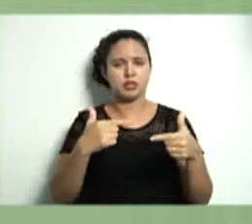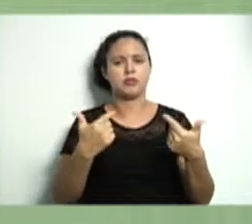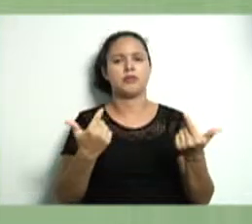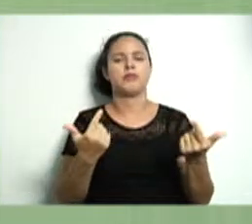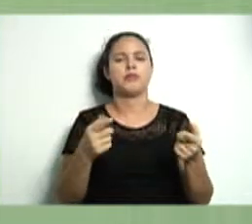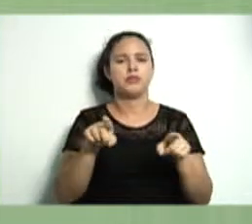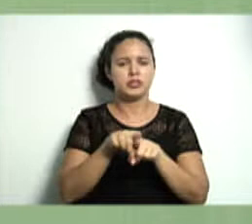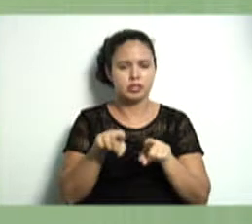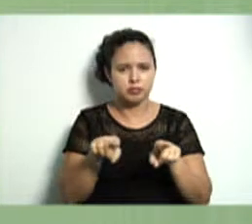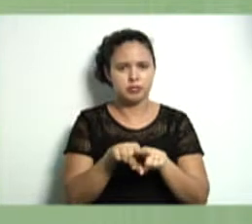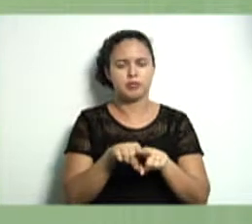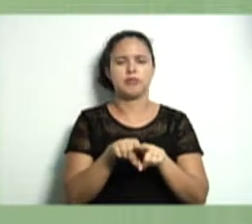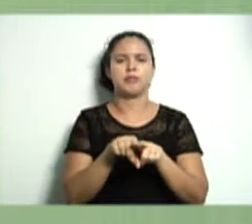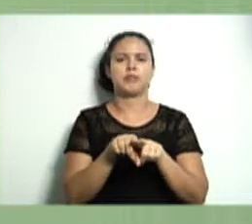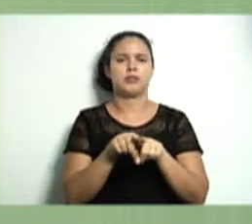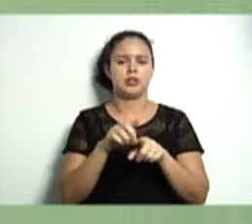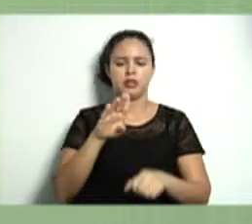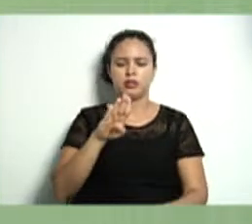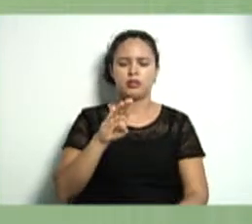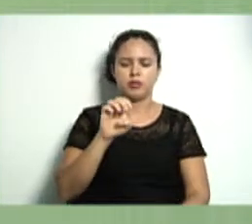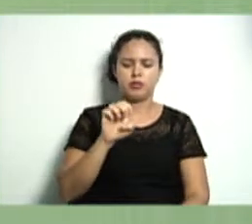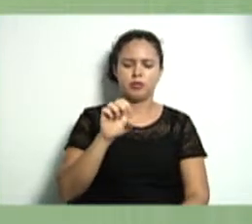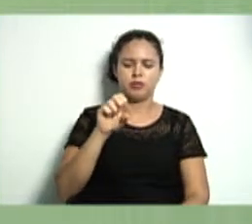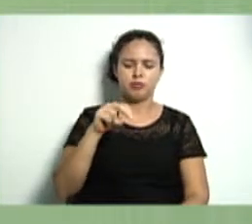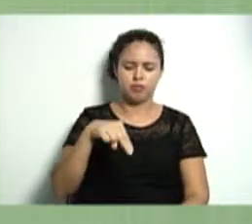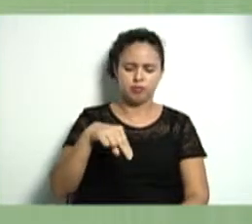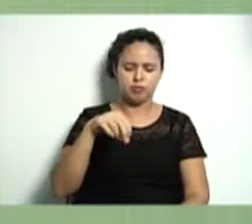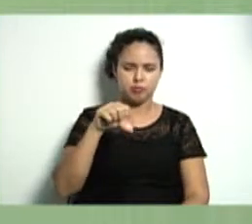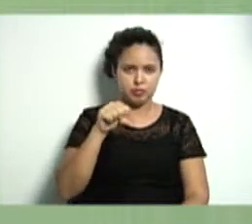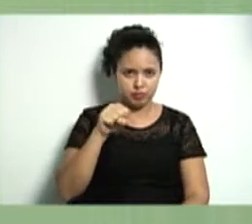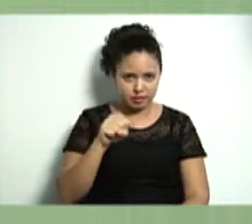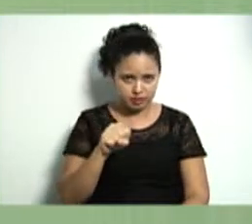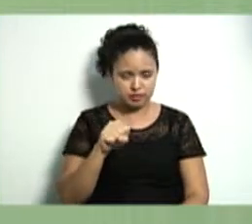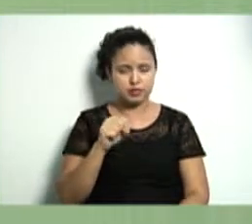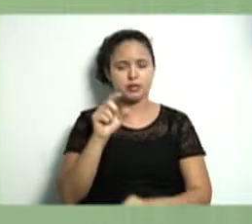bens e os seus serviços, né? Então,